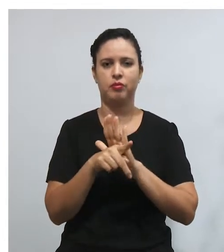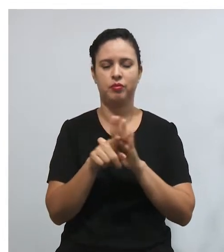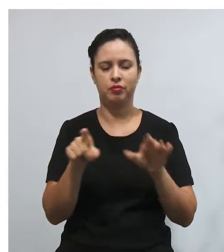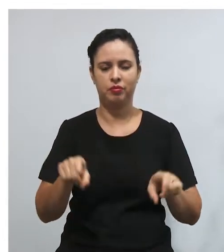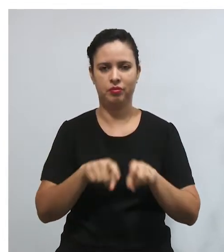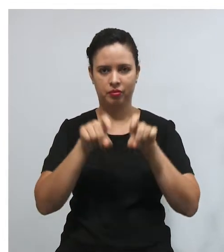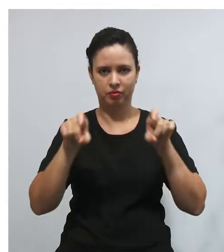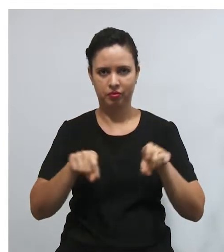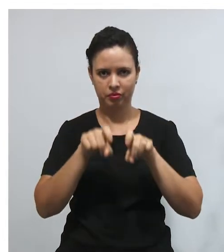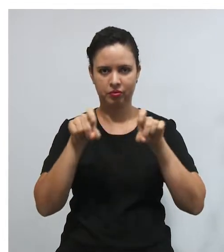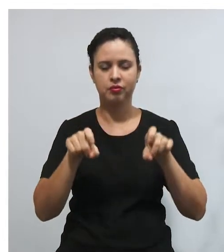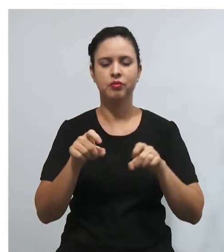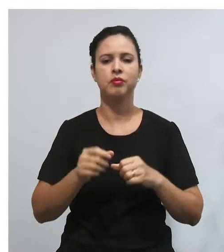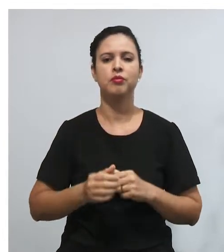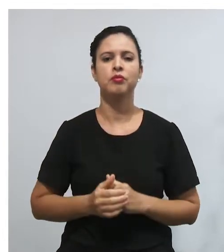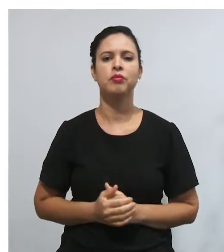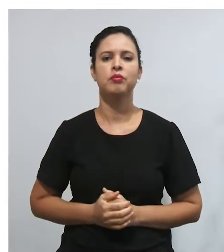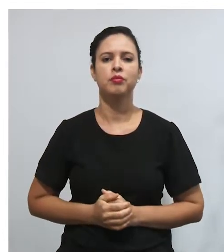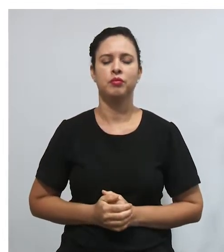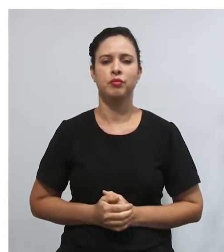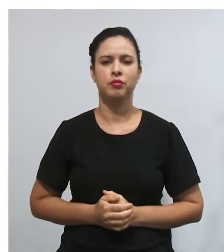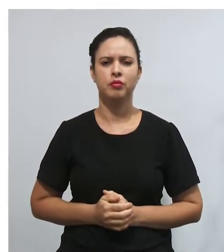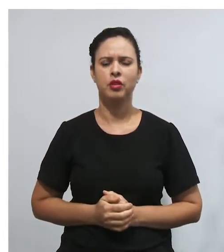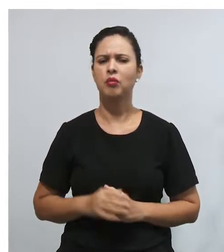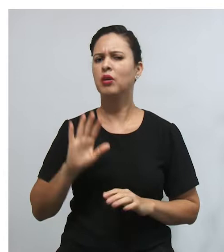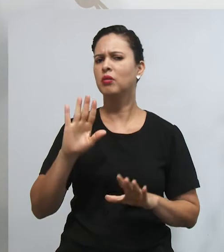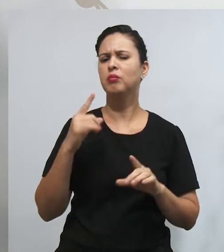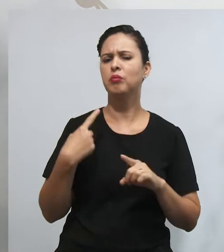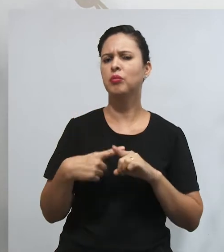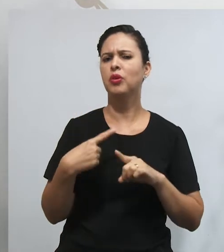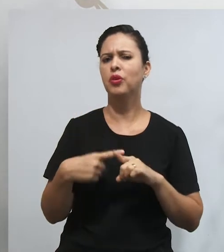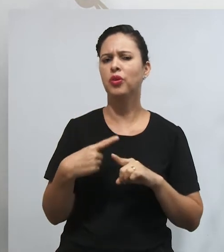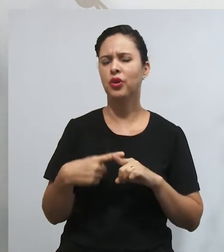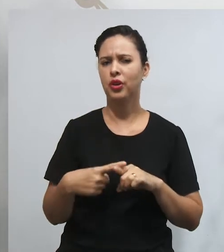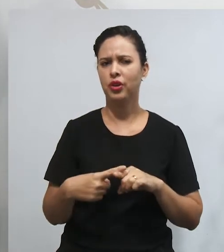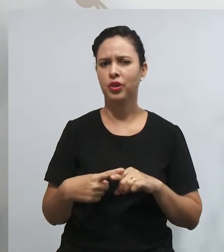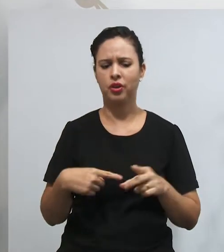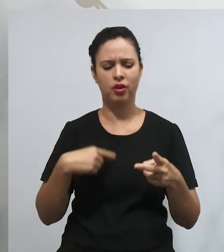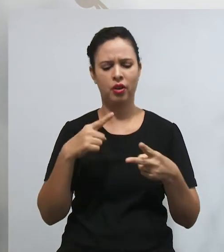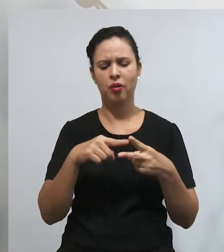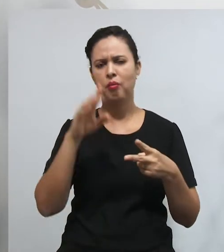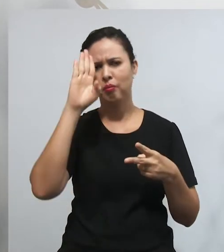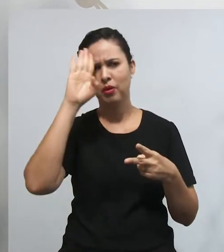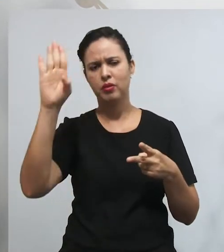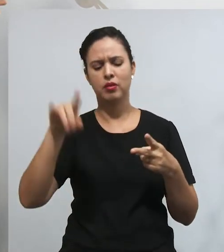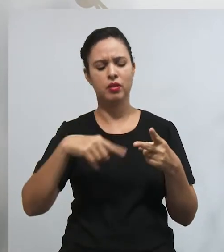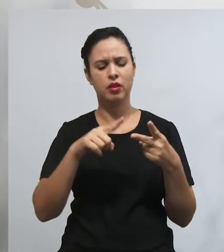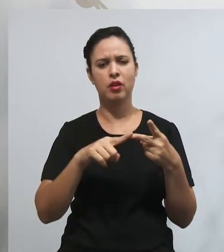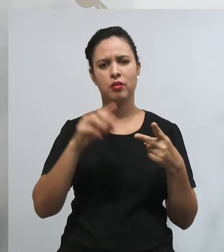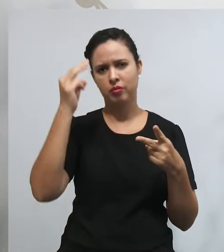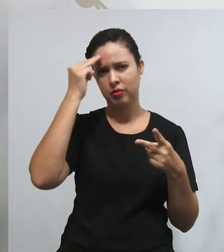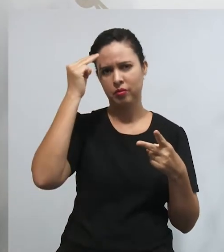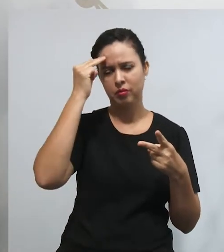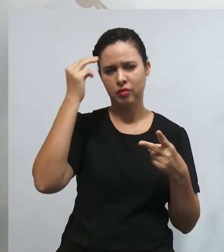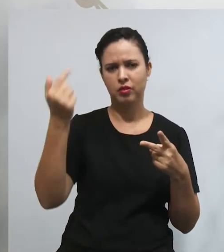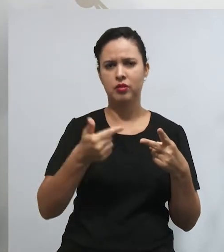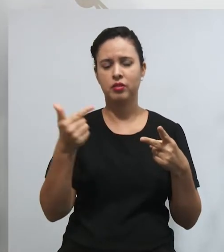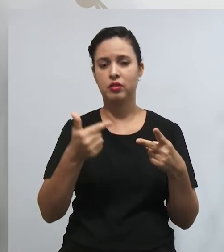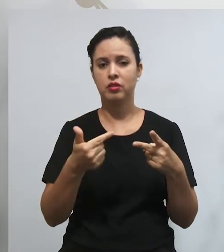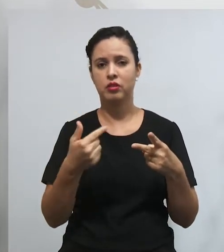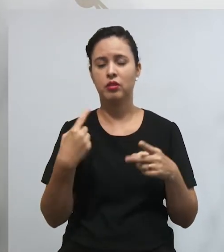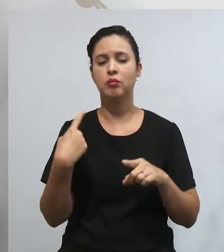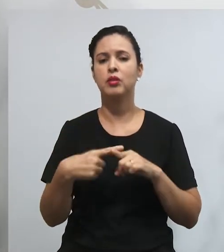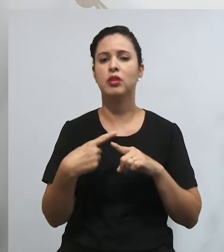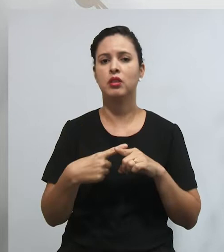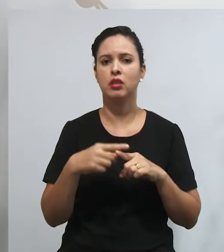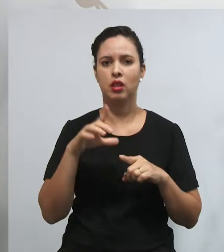Tá? E aí, a gente vai tentar entender agora por quê que um é chamado de memória principal, o outro é chamado de memória secundária. Isso cai muito em